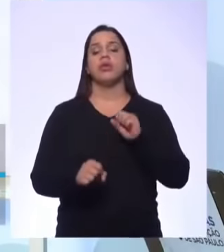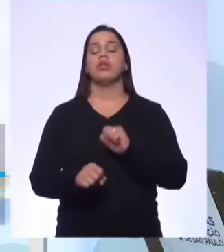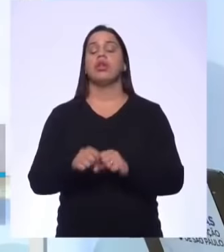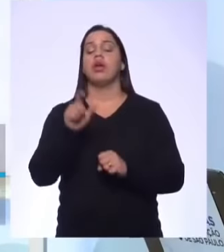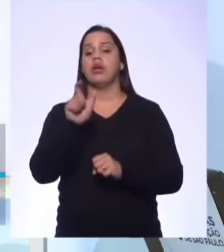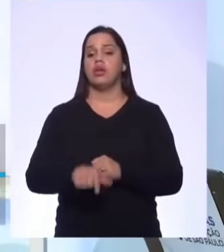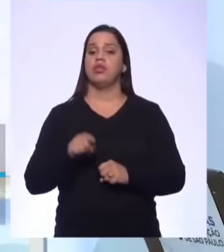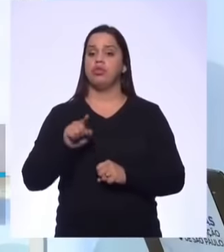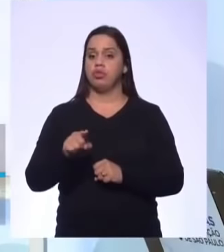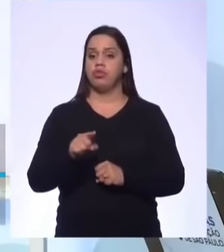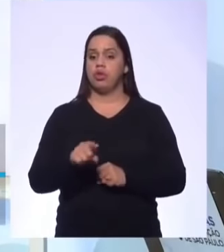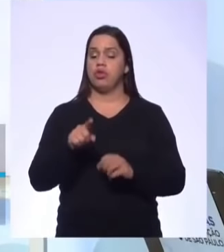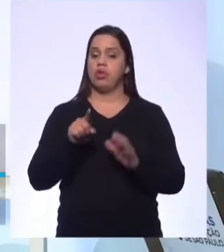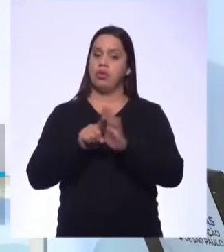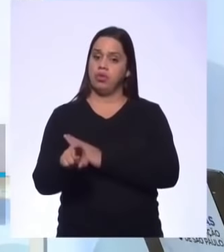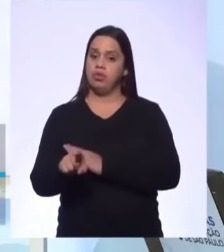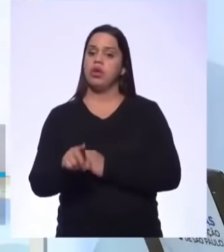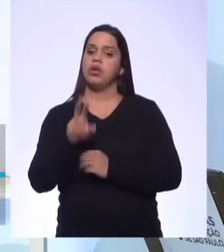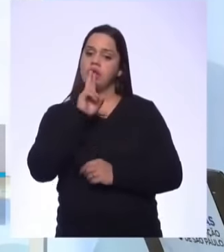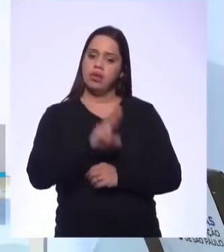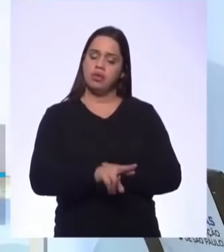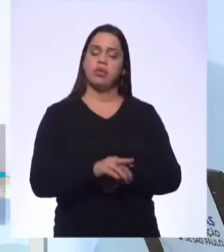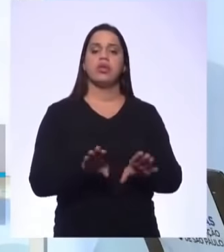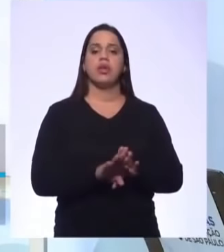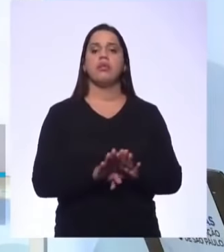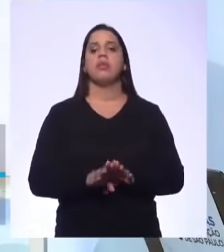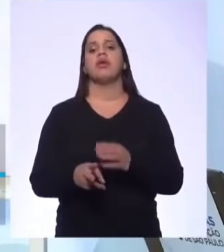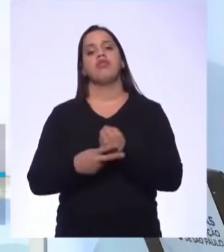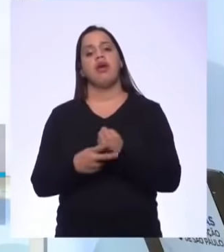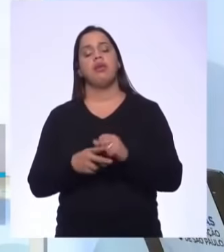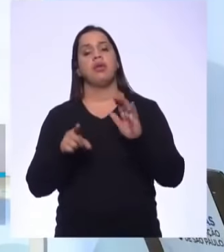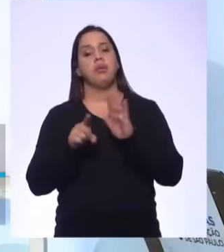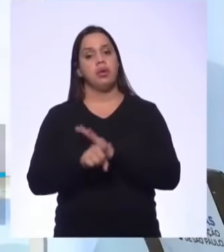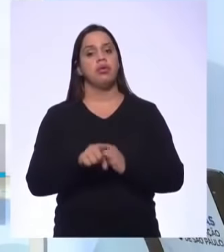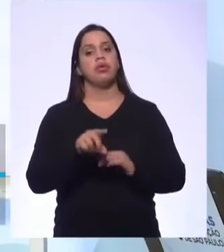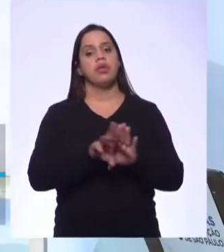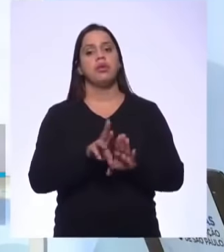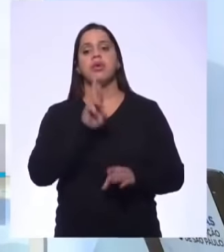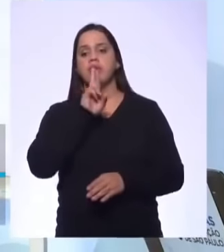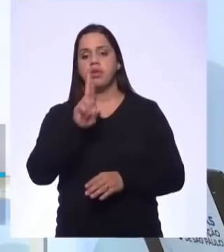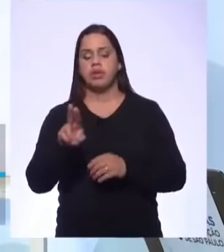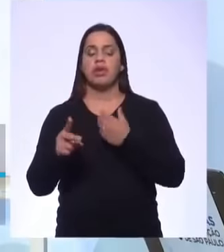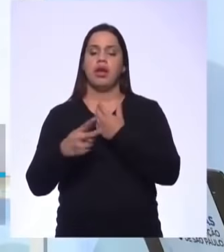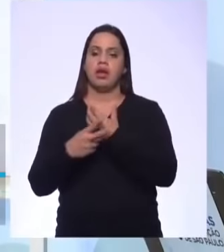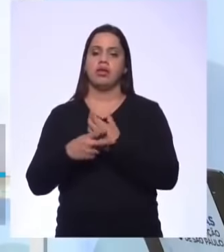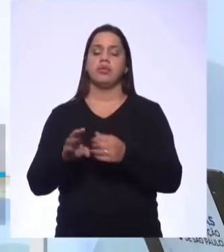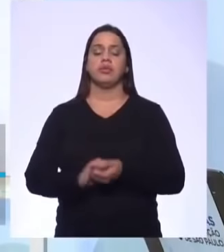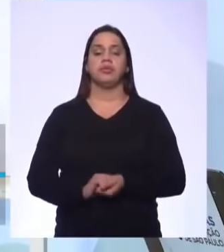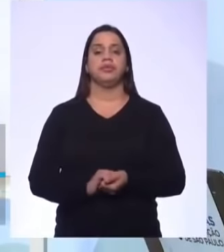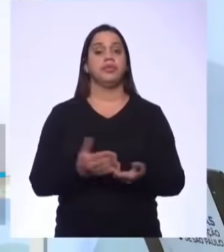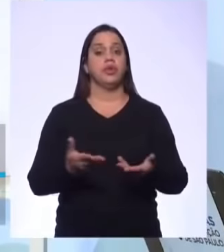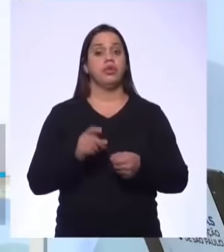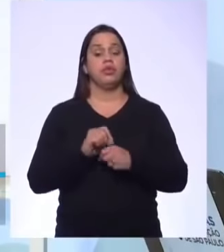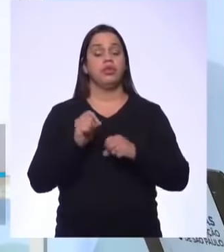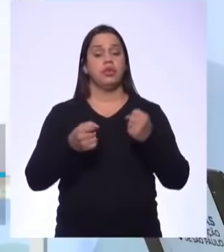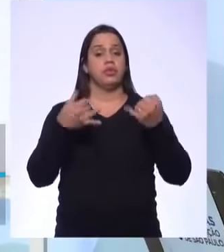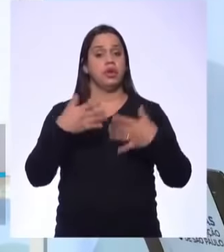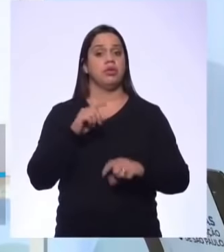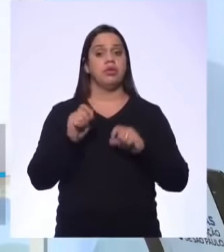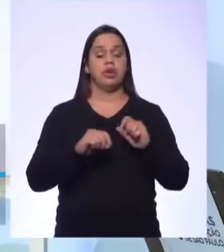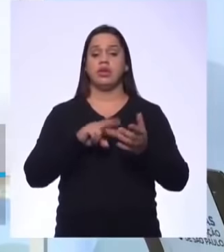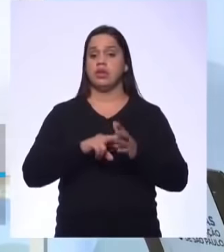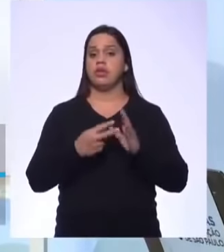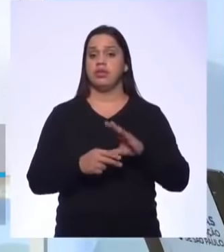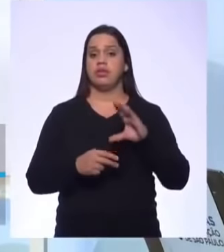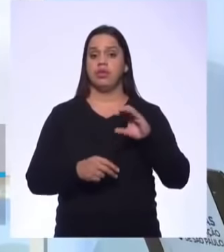pergunta vai ser o da resposta. O verbo da pergunta é o verbo da resposta. Fica fácil para responder, tá? Então, vamos dar ali a definição de